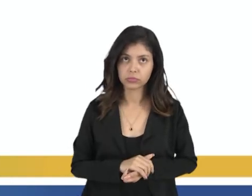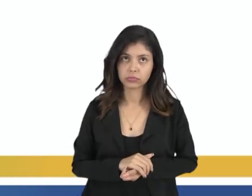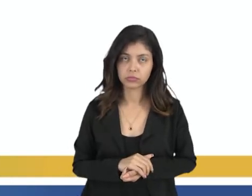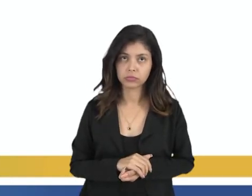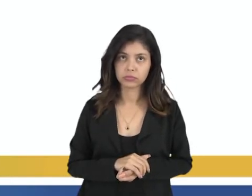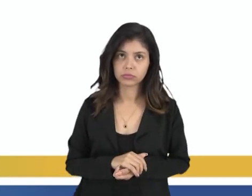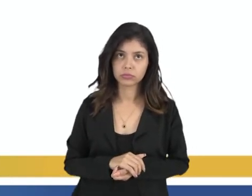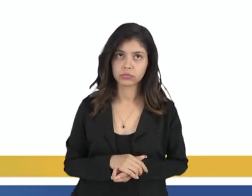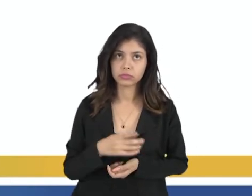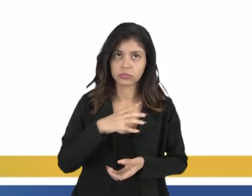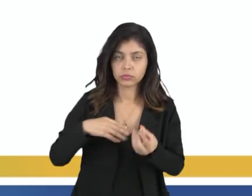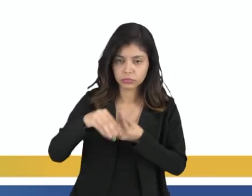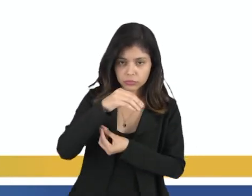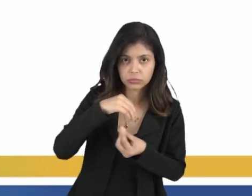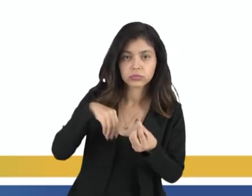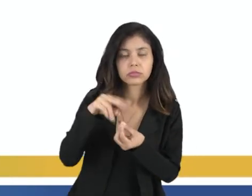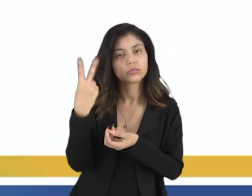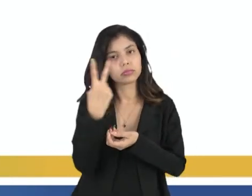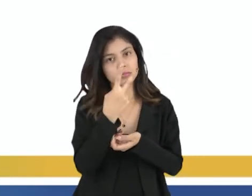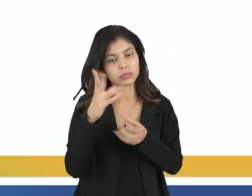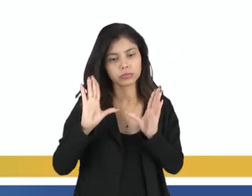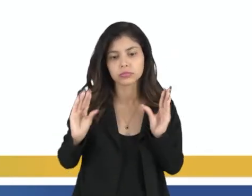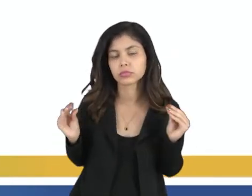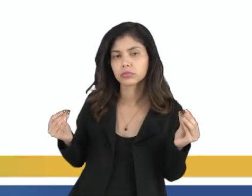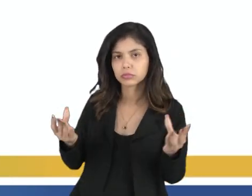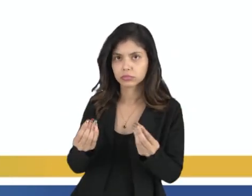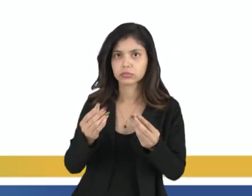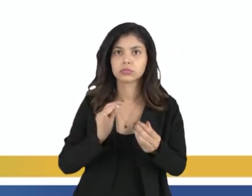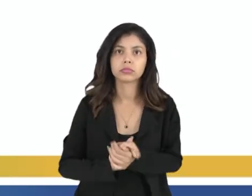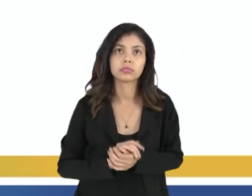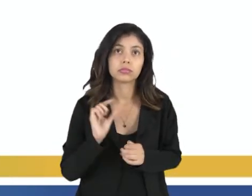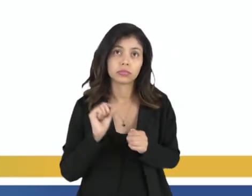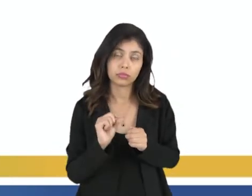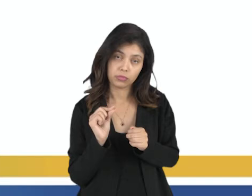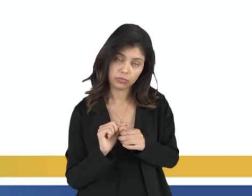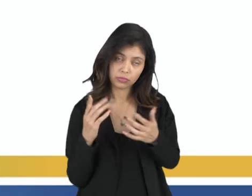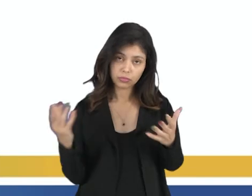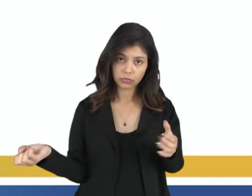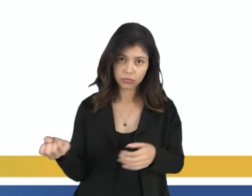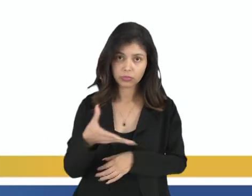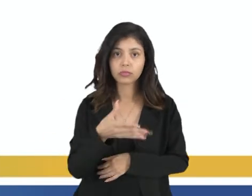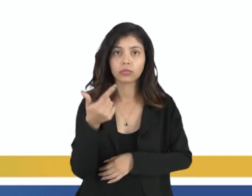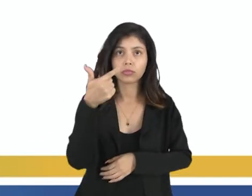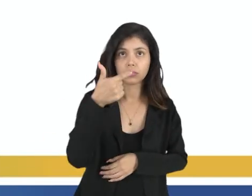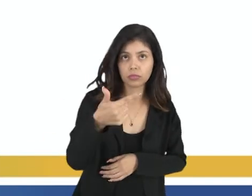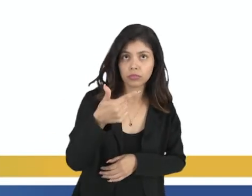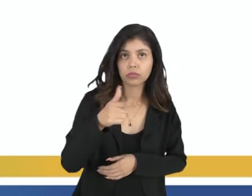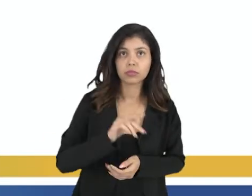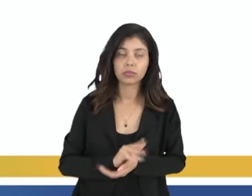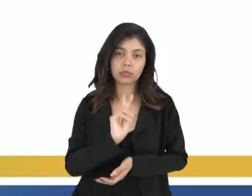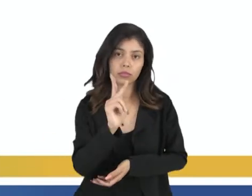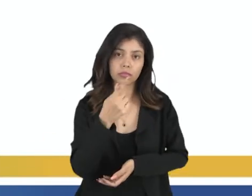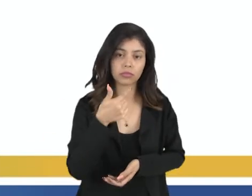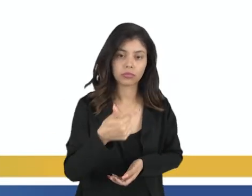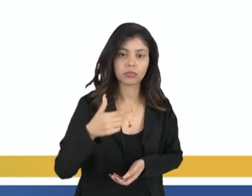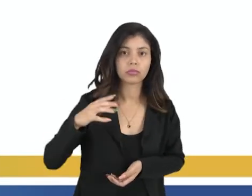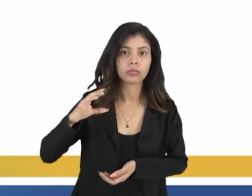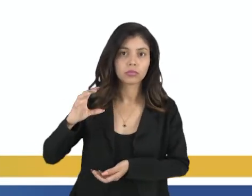Então, teve a reação entre essas 2 substâncias, formando 2 moléculas